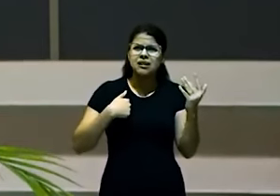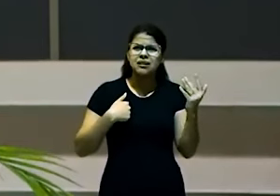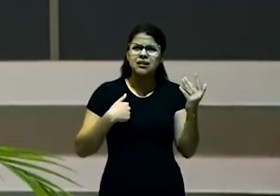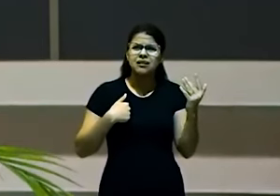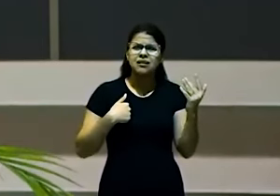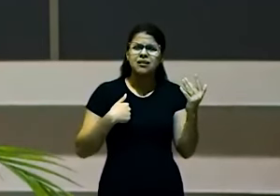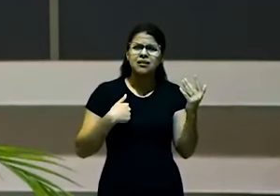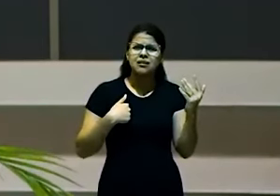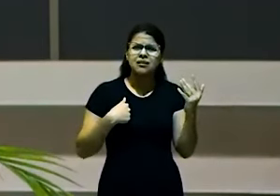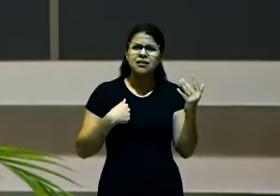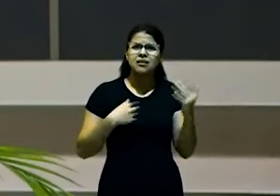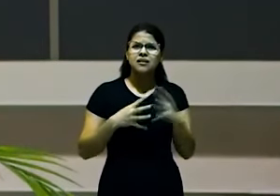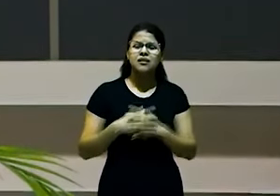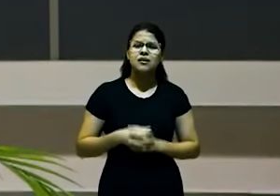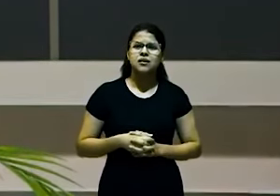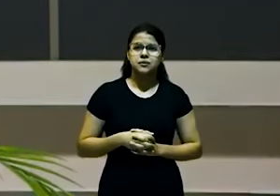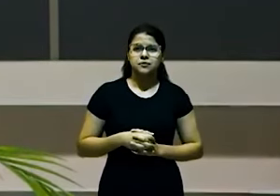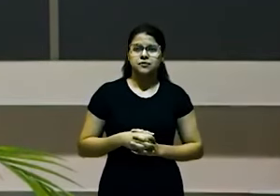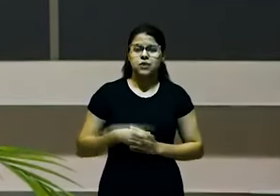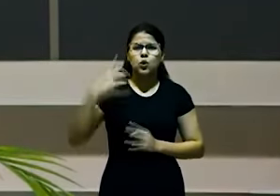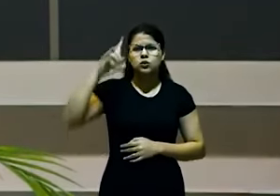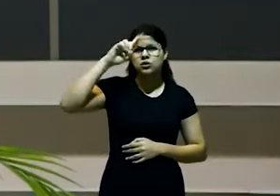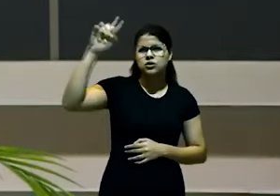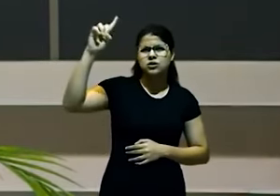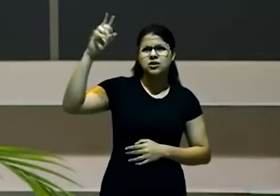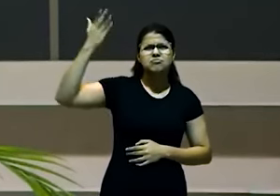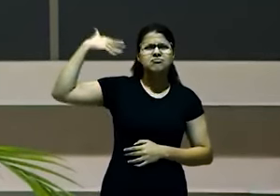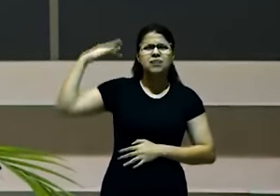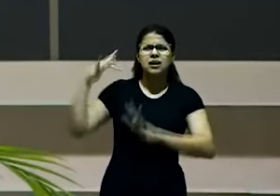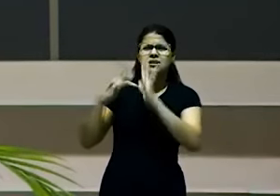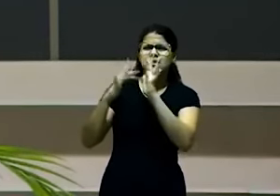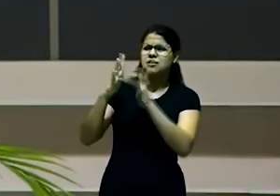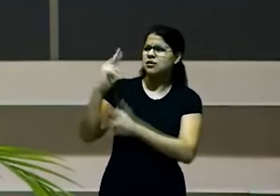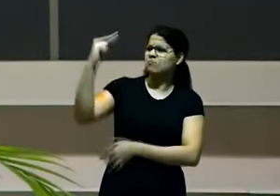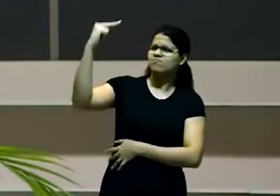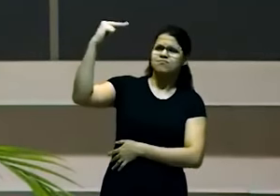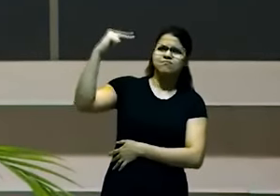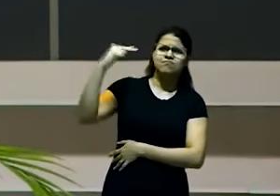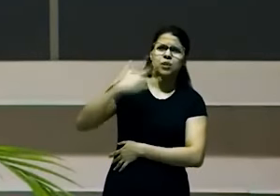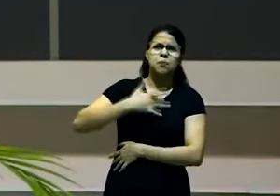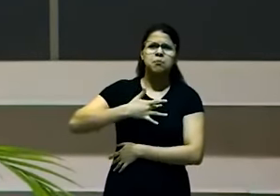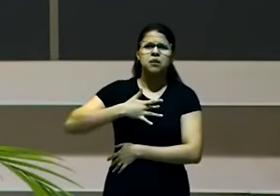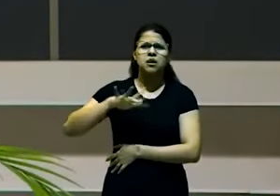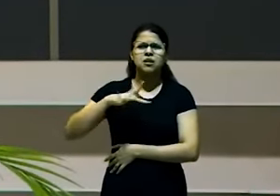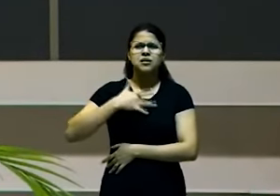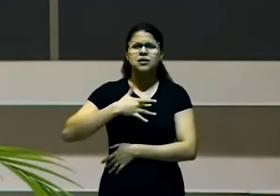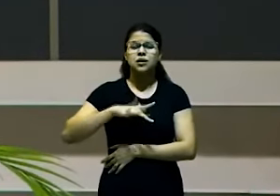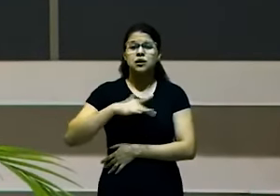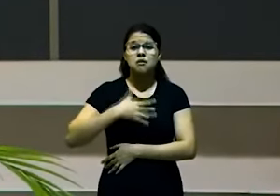senhor olhou para nós com um olhar de Misericórdia eu não sei qual foi o barco da tua vida que o Senhor